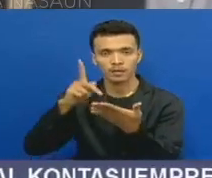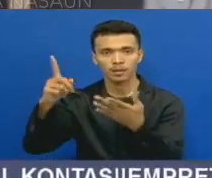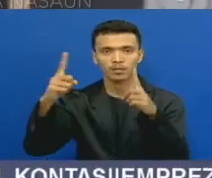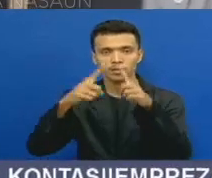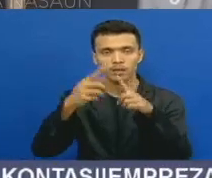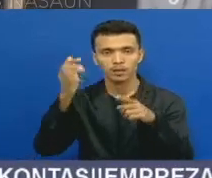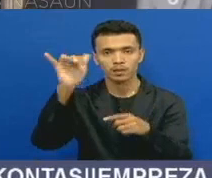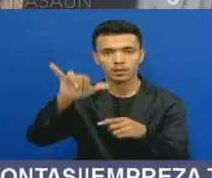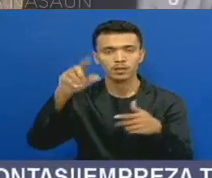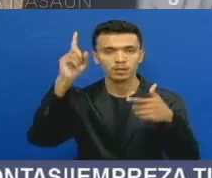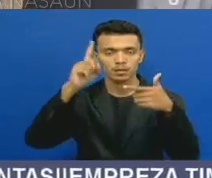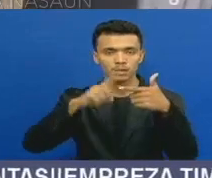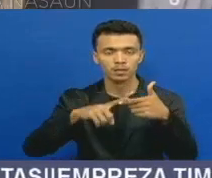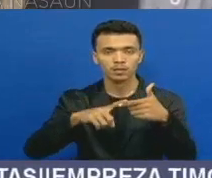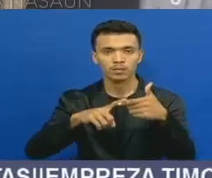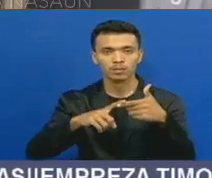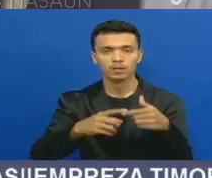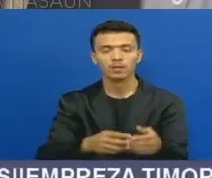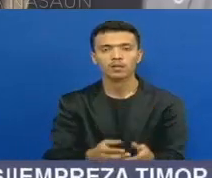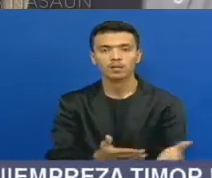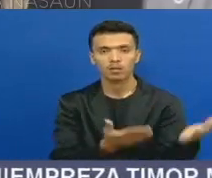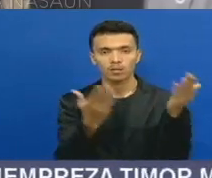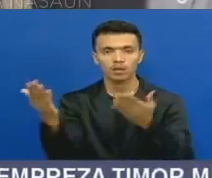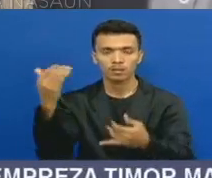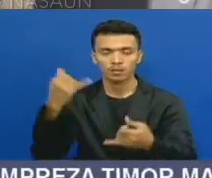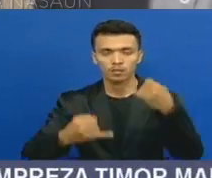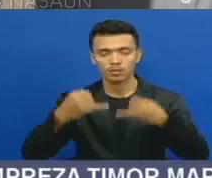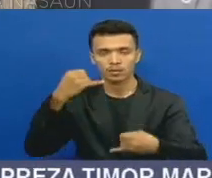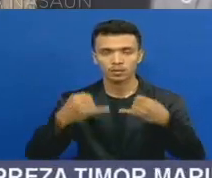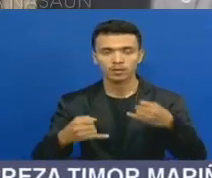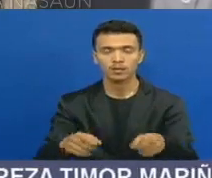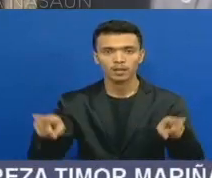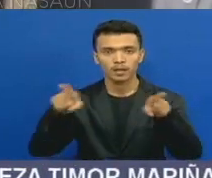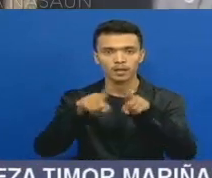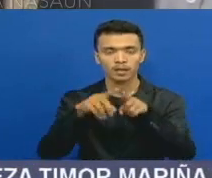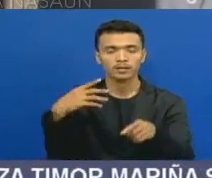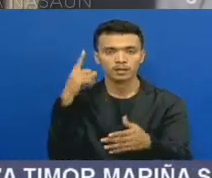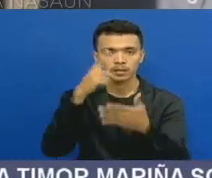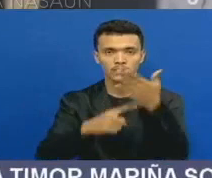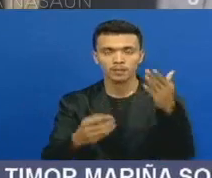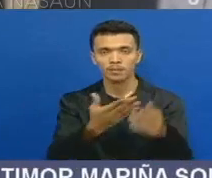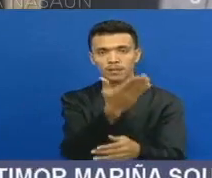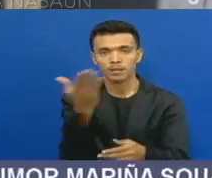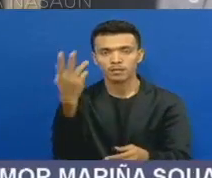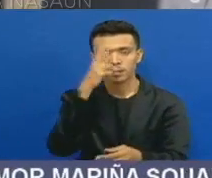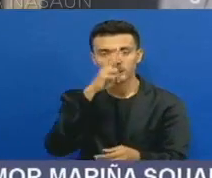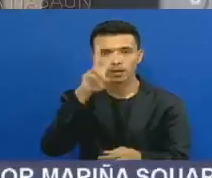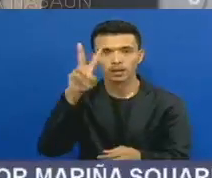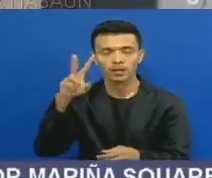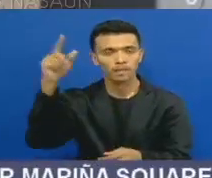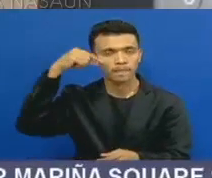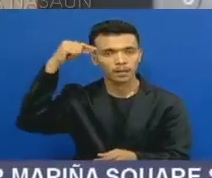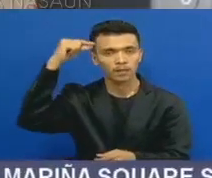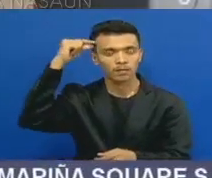sira rua dalang justiça alesan saida makita bo sira acompanha o